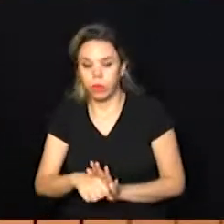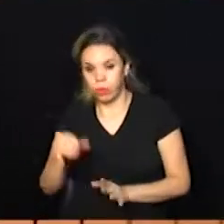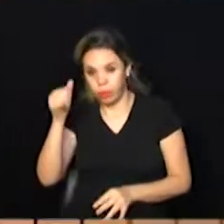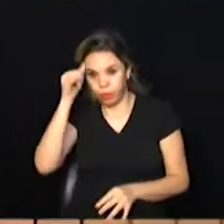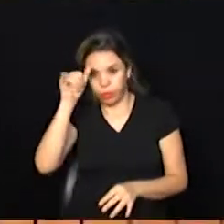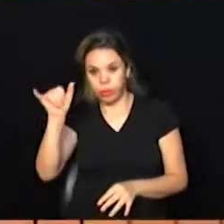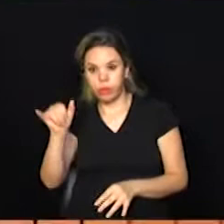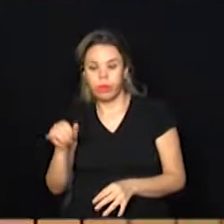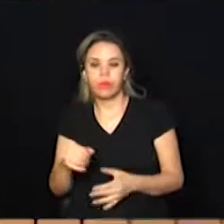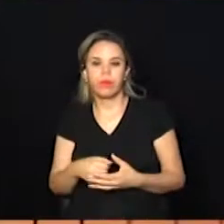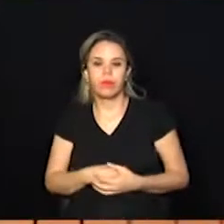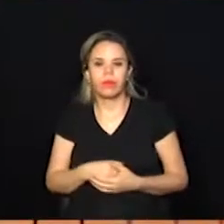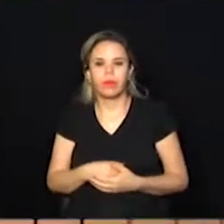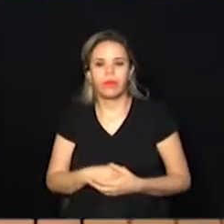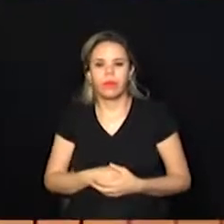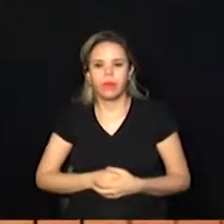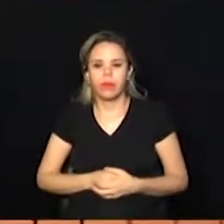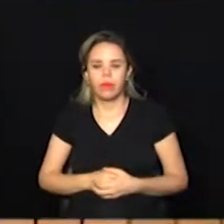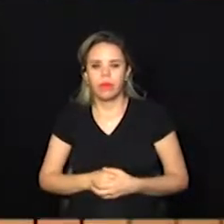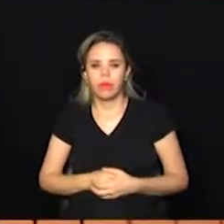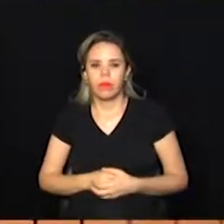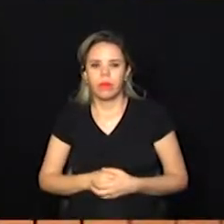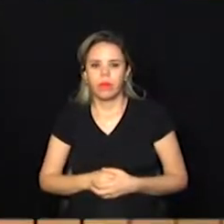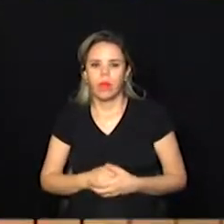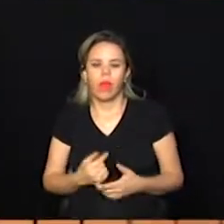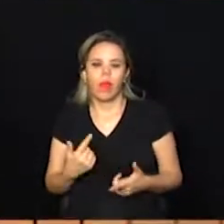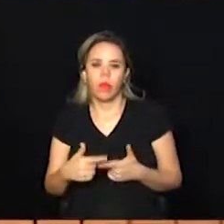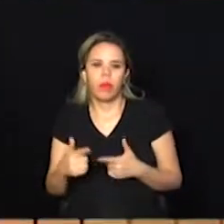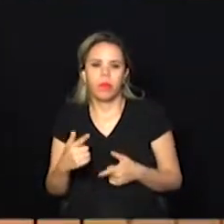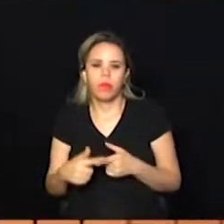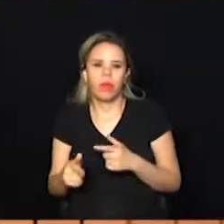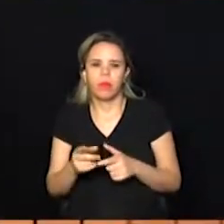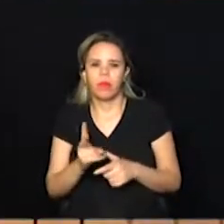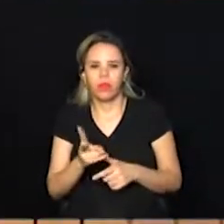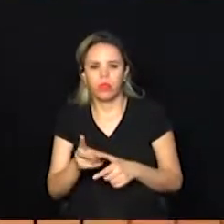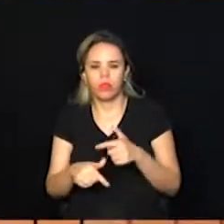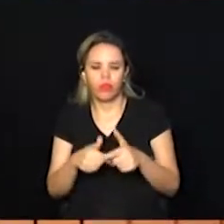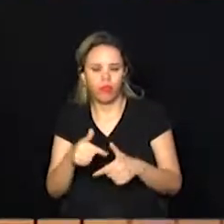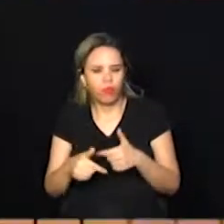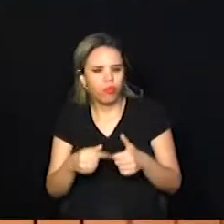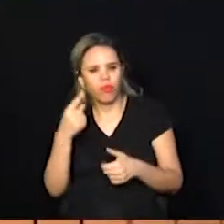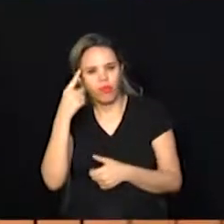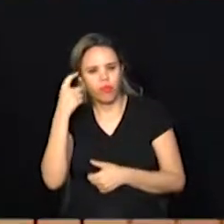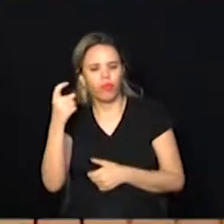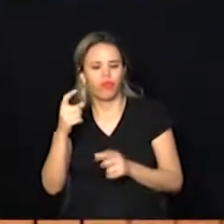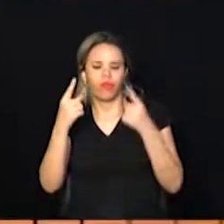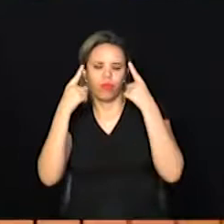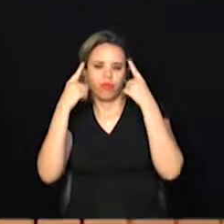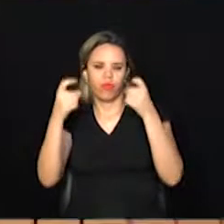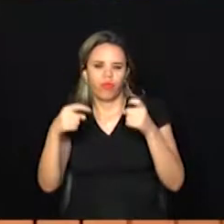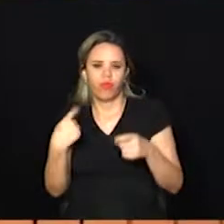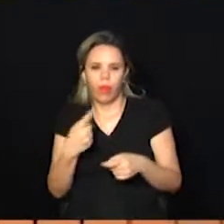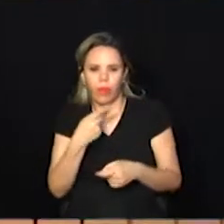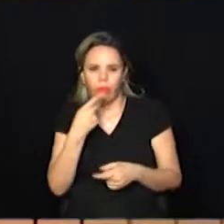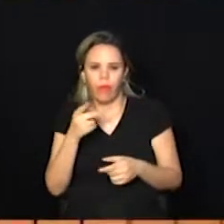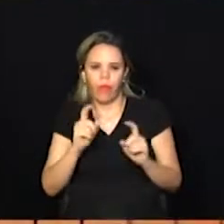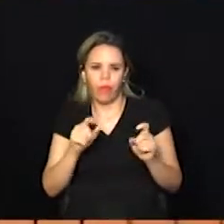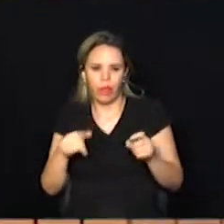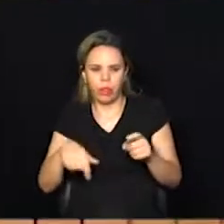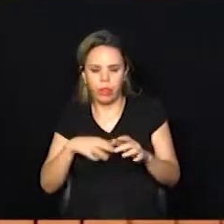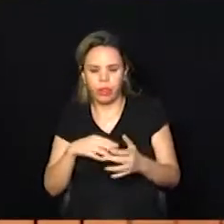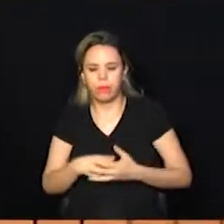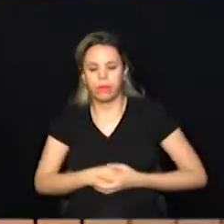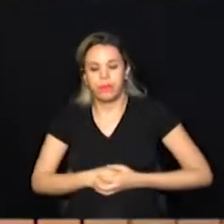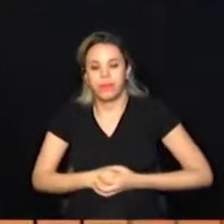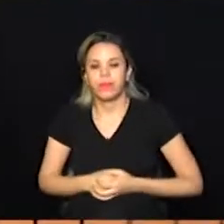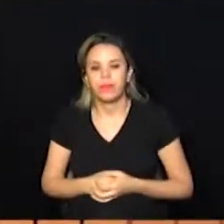evitado, né, que é o ápice de um ciclo da violência. Nós fizemos esse debate com contundência aqui na cidade,